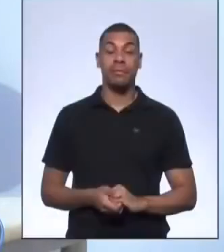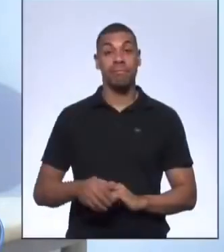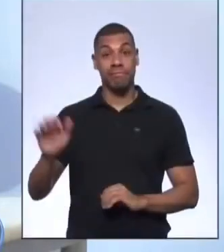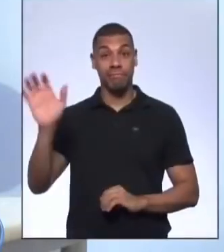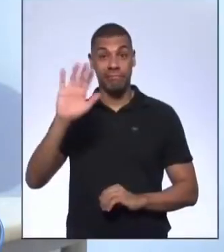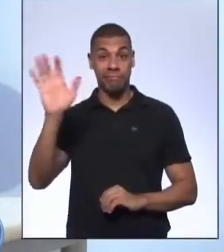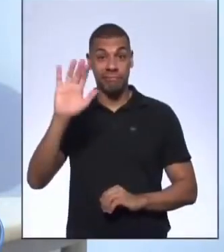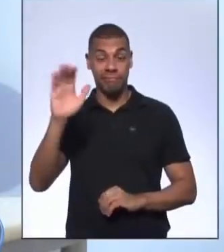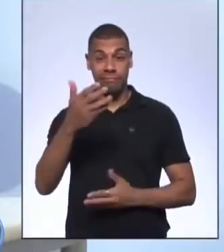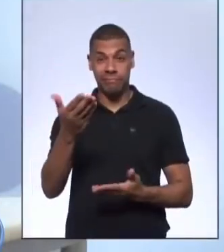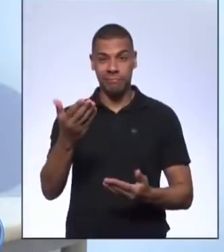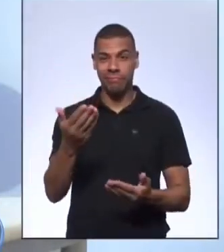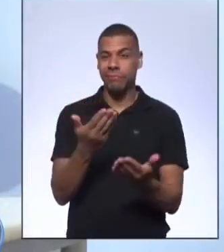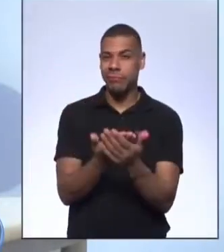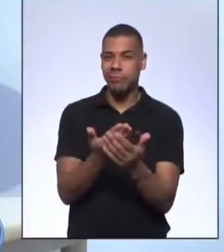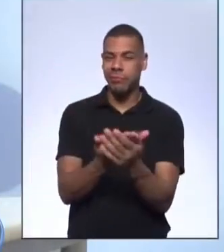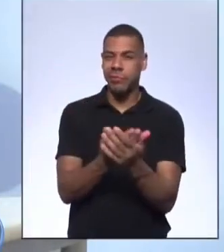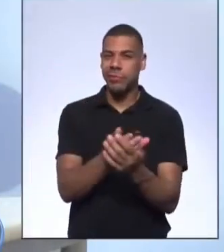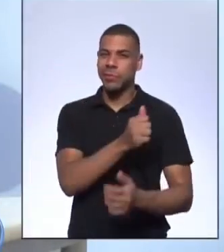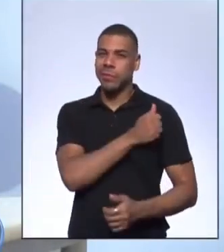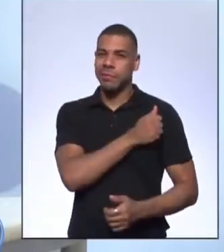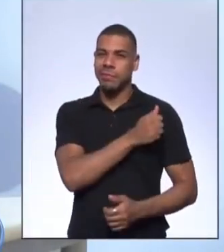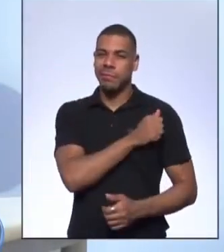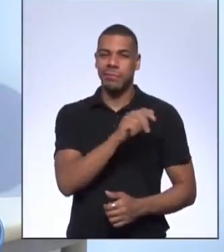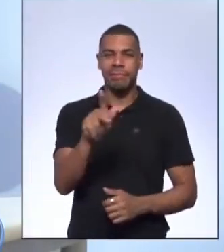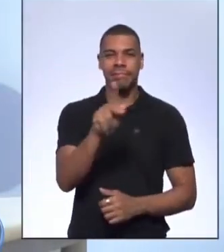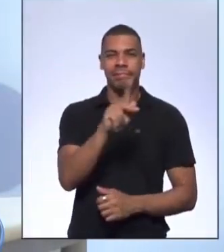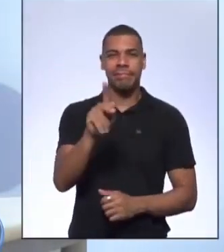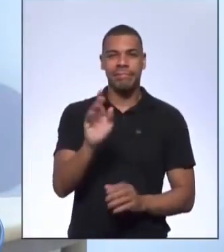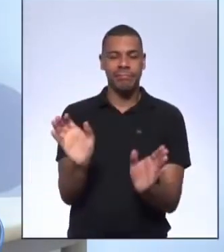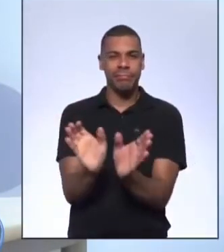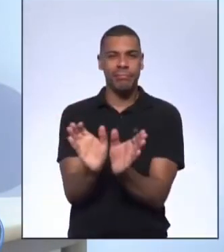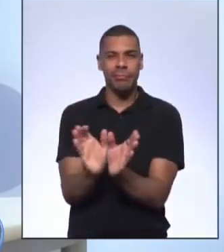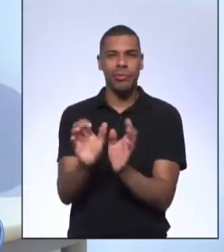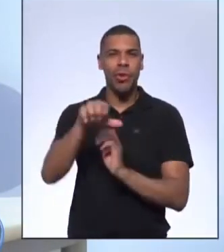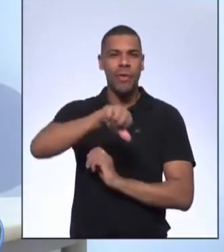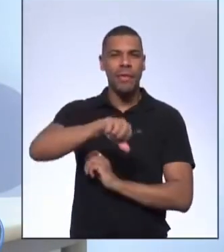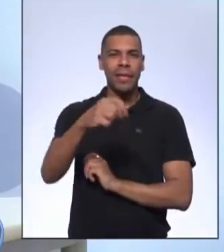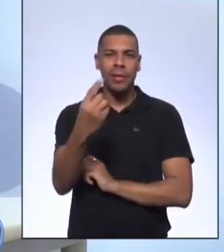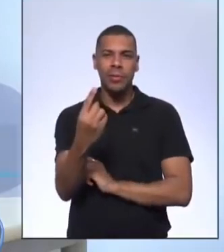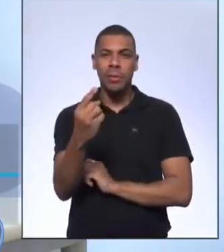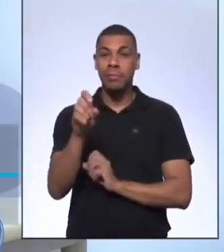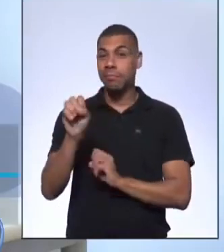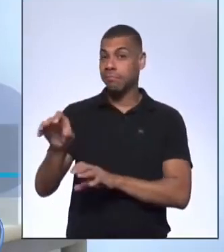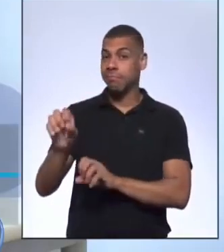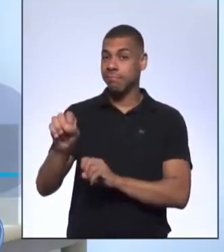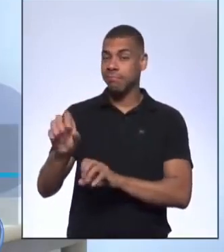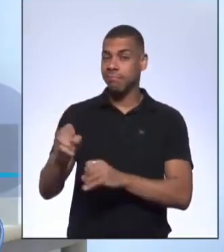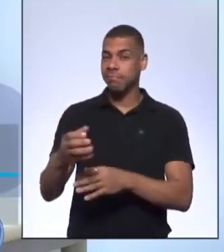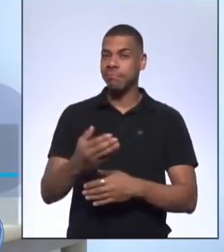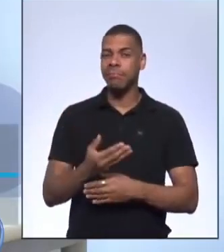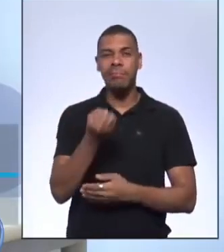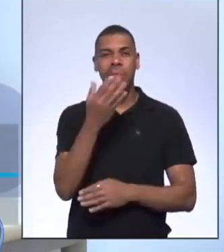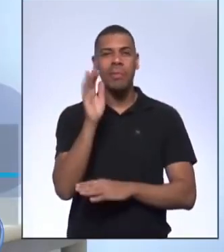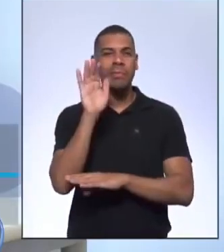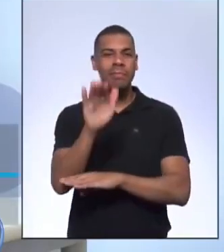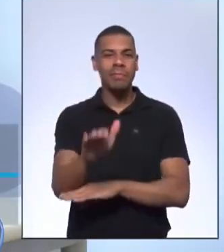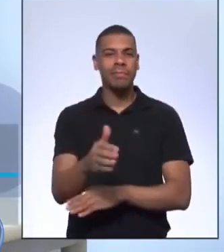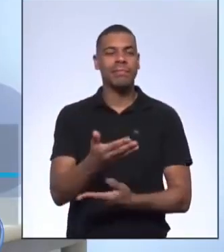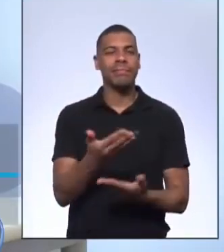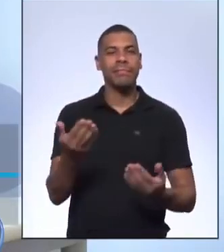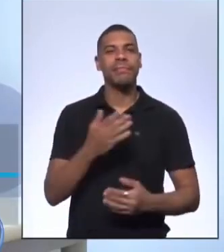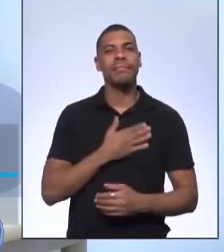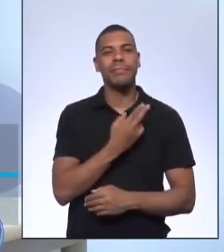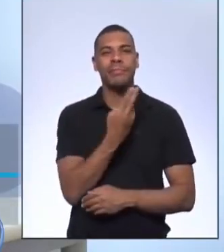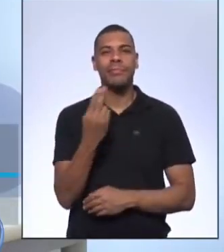Olá, estudantes, professores, PCNPs das 91 diretorias de ensino. Muito boa tarde, me chamo Andréa Cardoso,